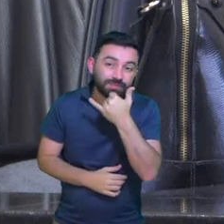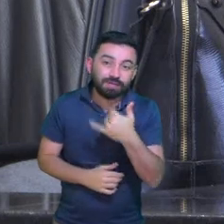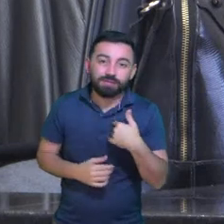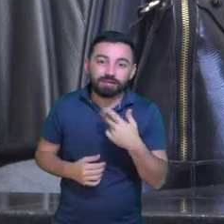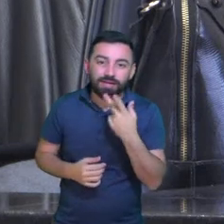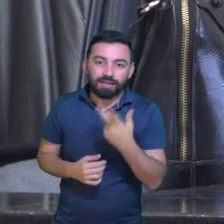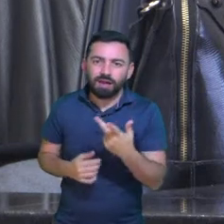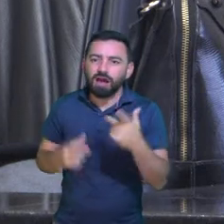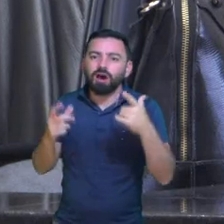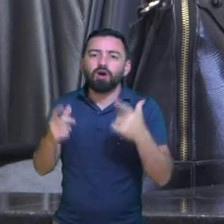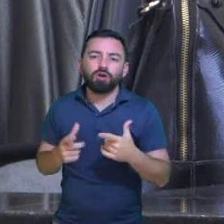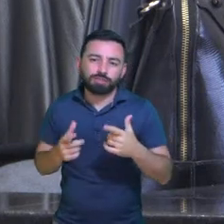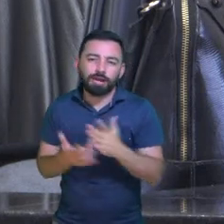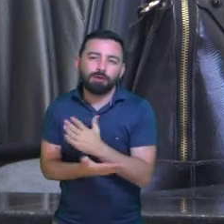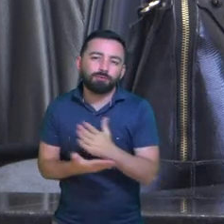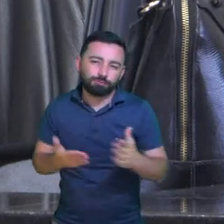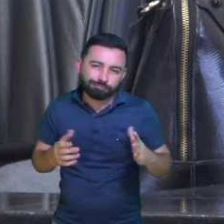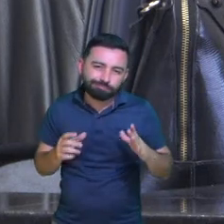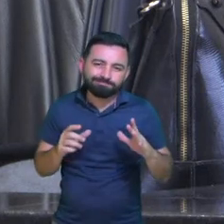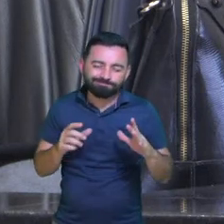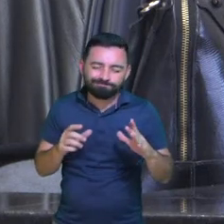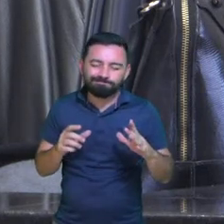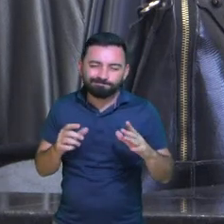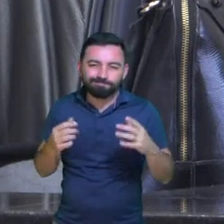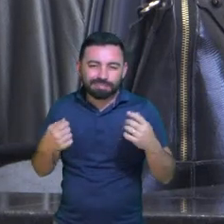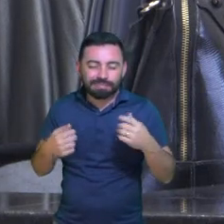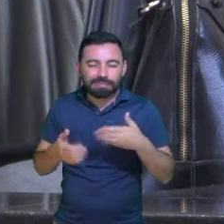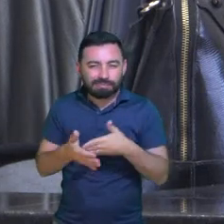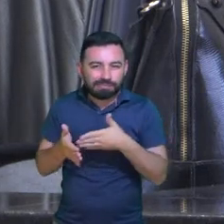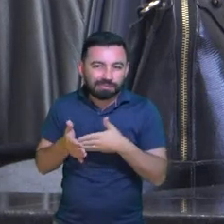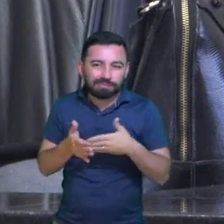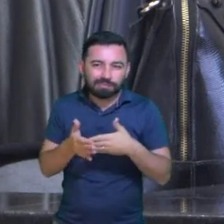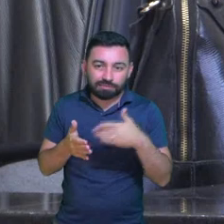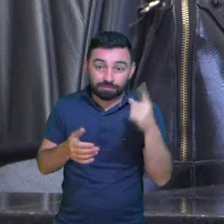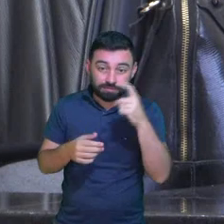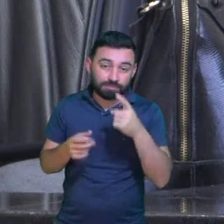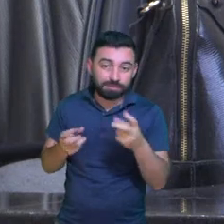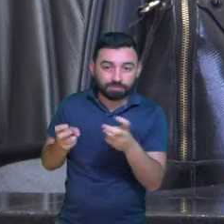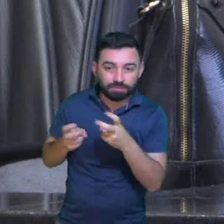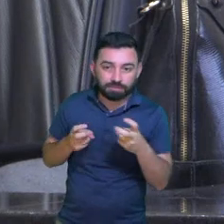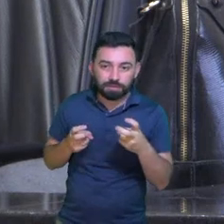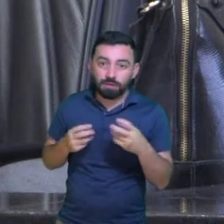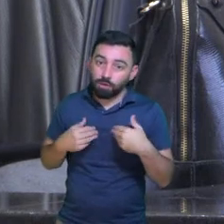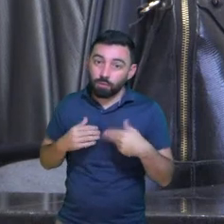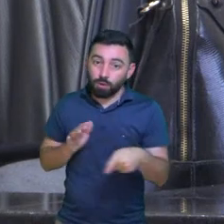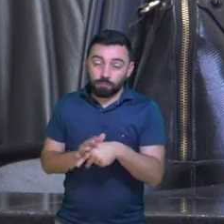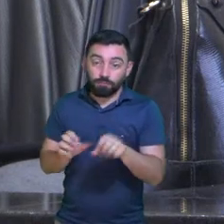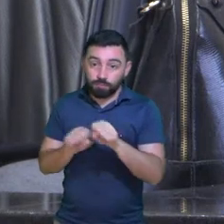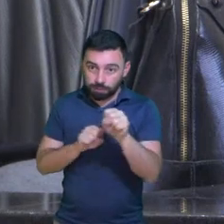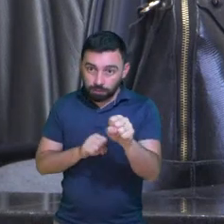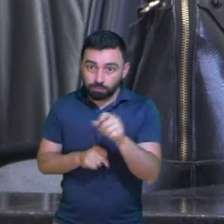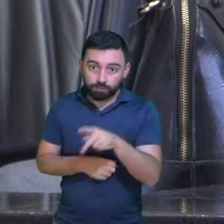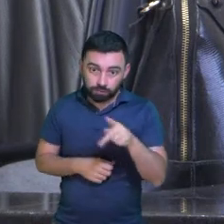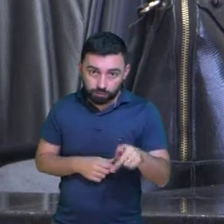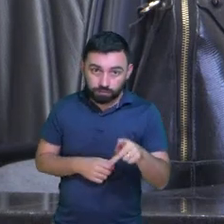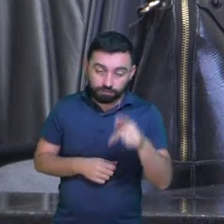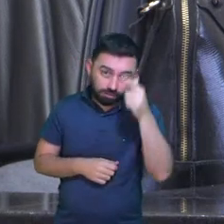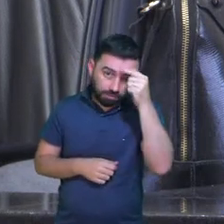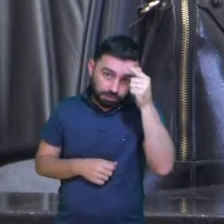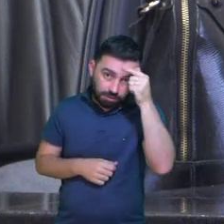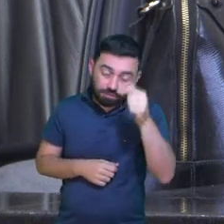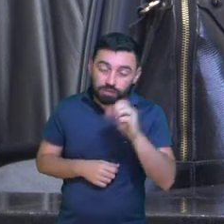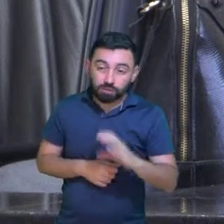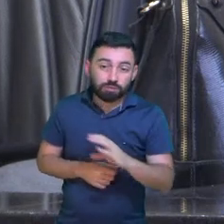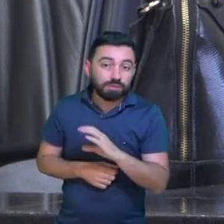onde é que tão alguns nós que a gente percebe e olha presta atenção eu sou de formação de professores da Universidade Católica de